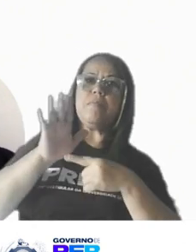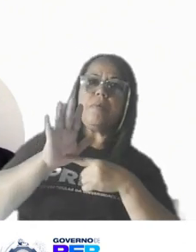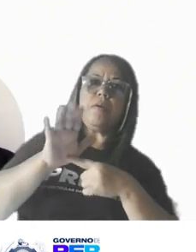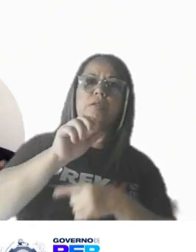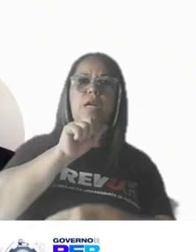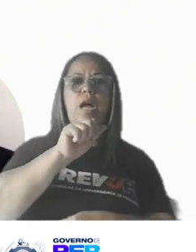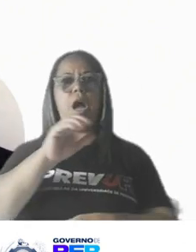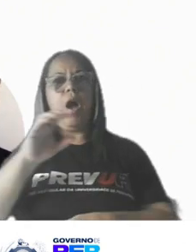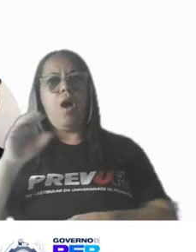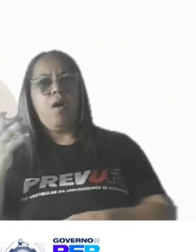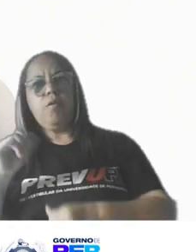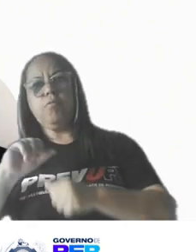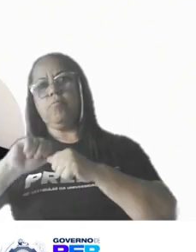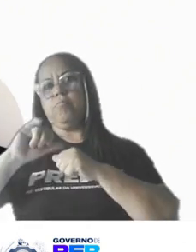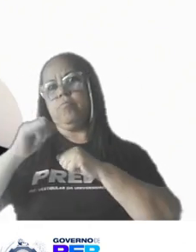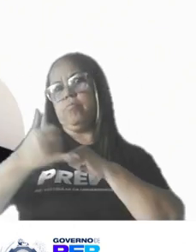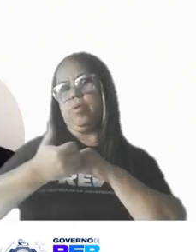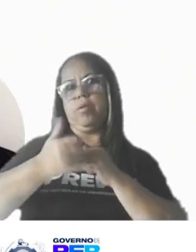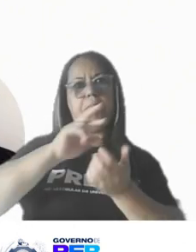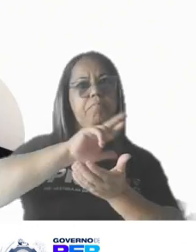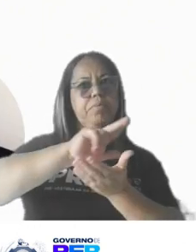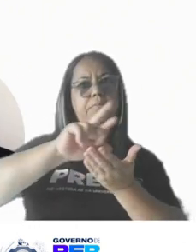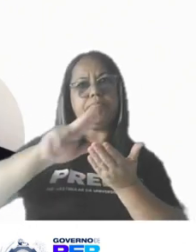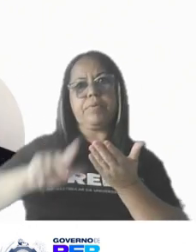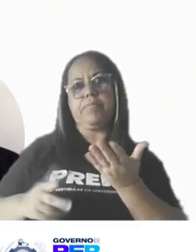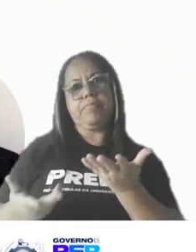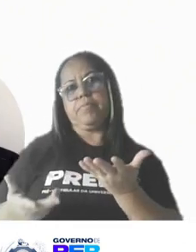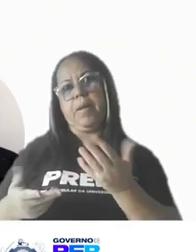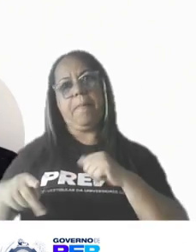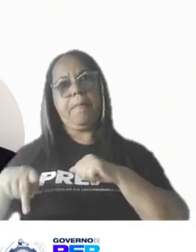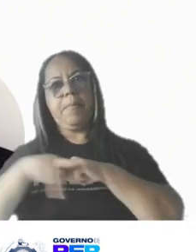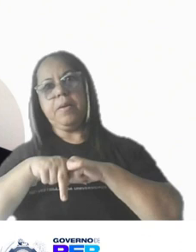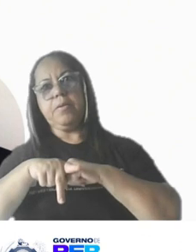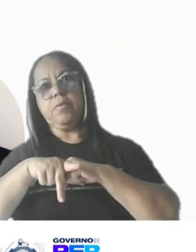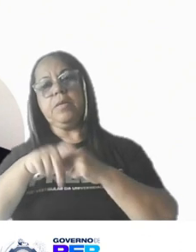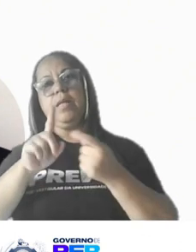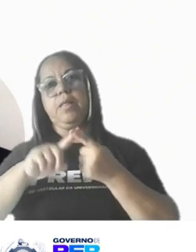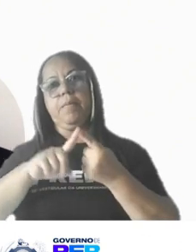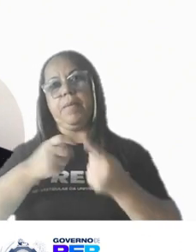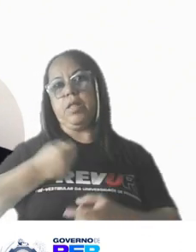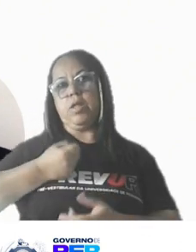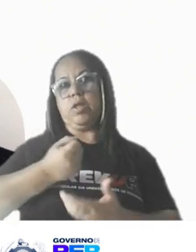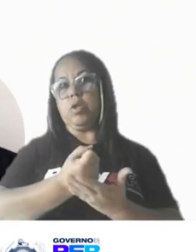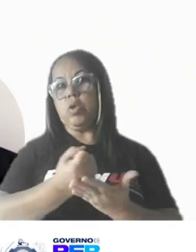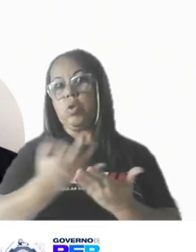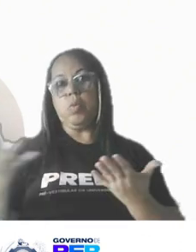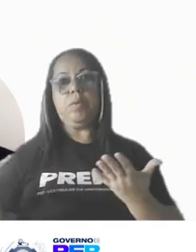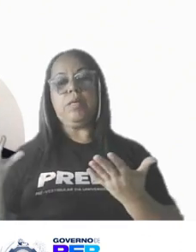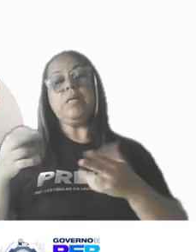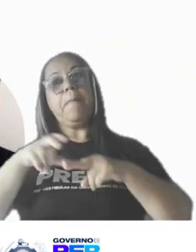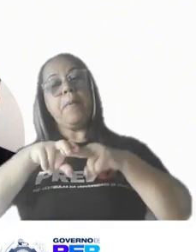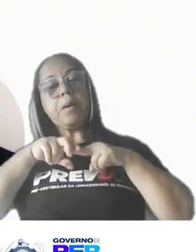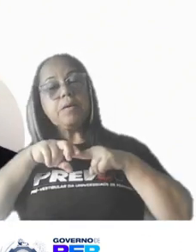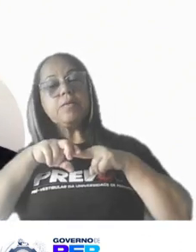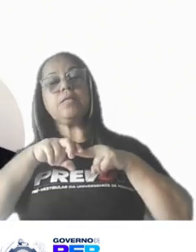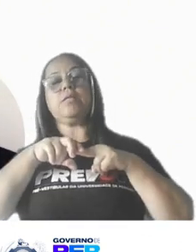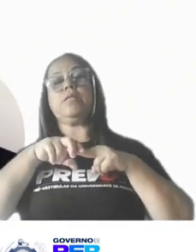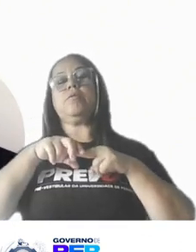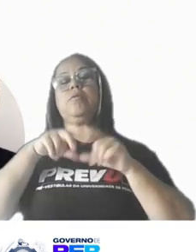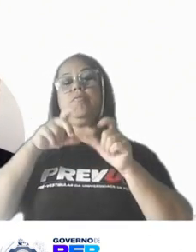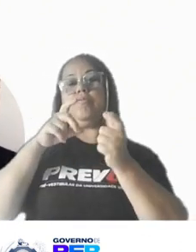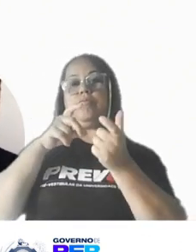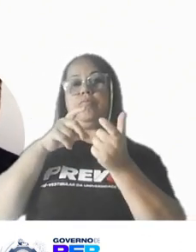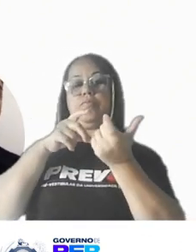artigos adjetivos, locuções adjetivas, pronomes adjetivos e numerais. Em virtude de tal aspecto, os